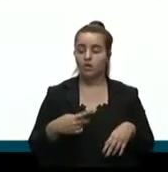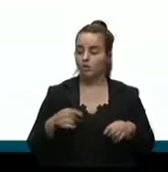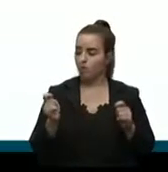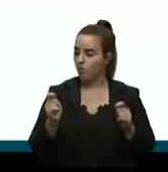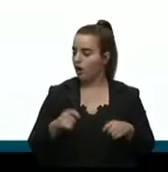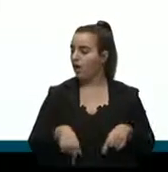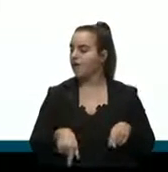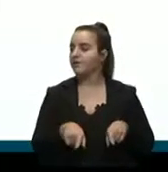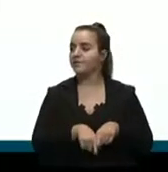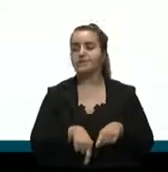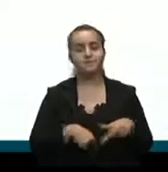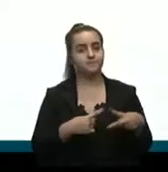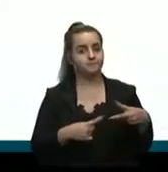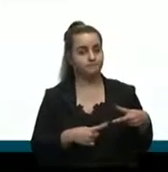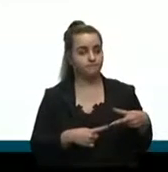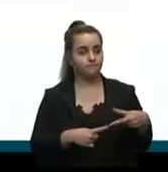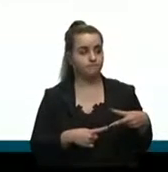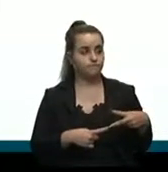hipótese. E